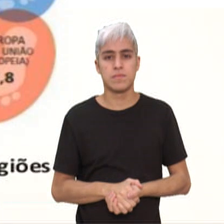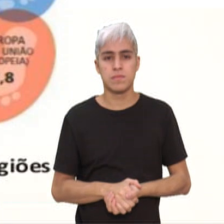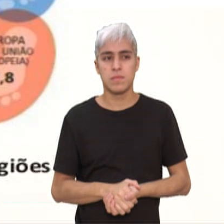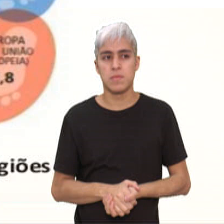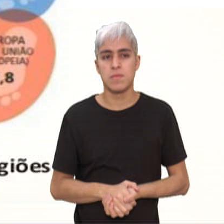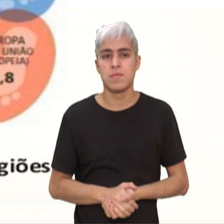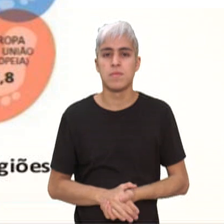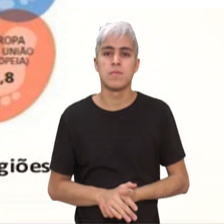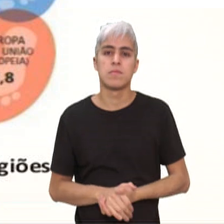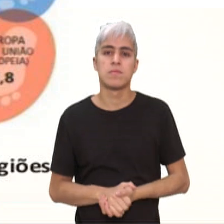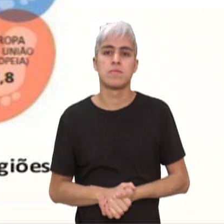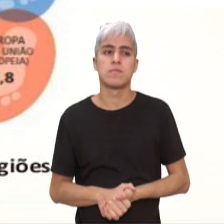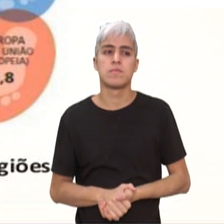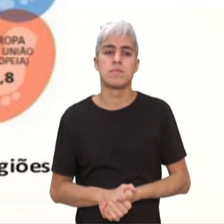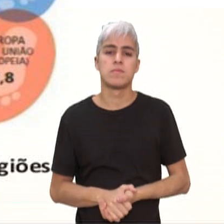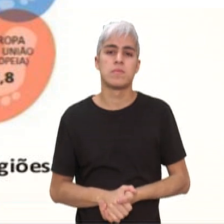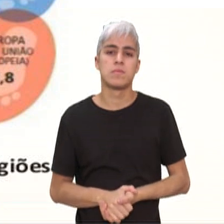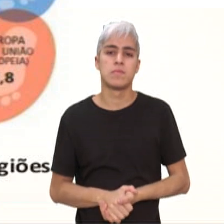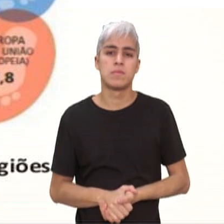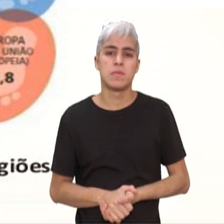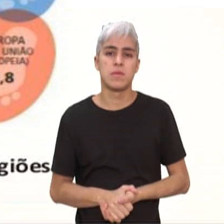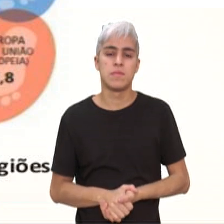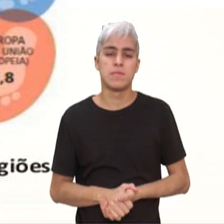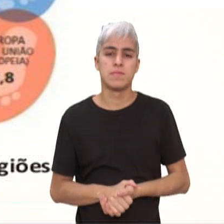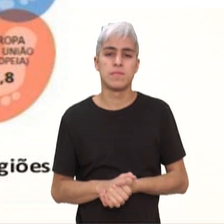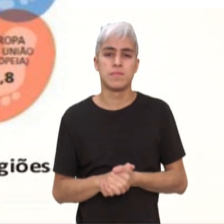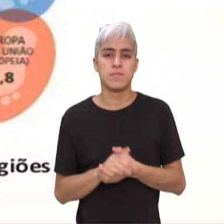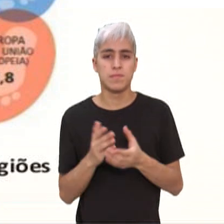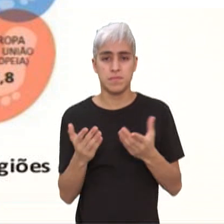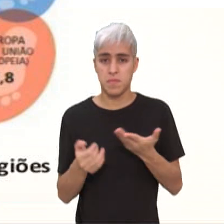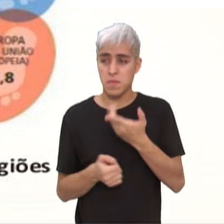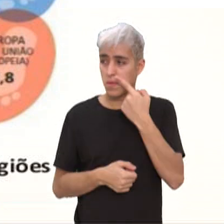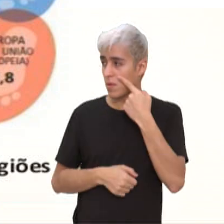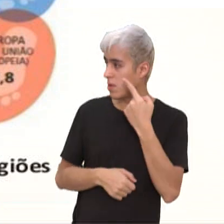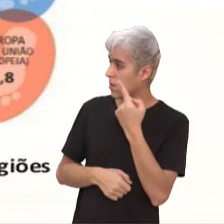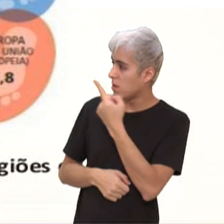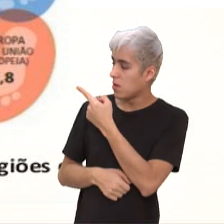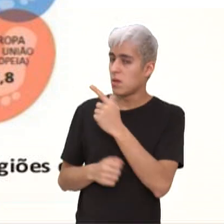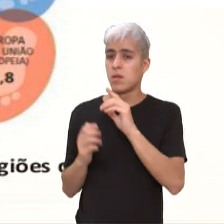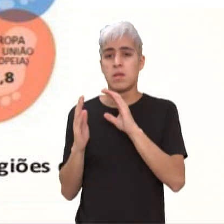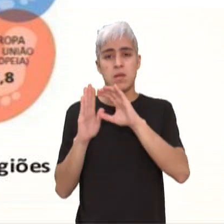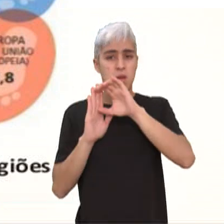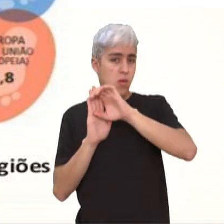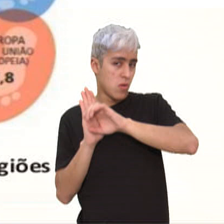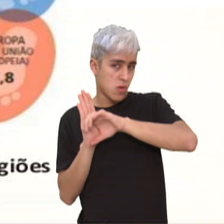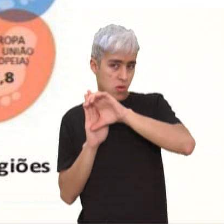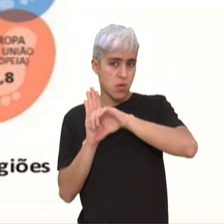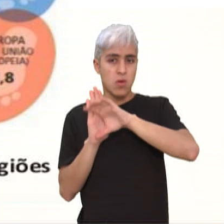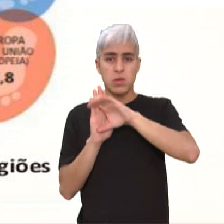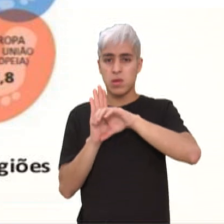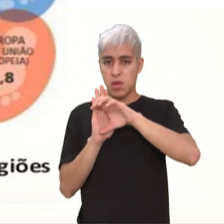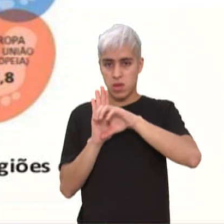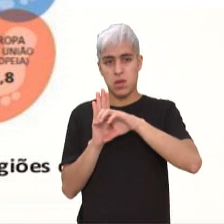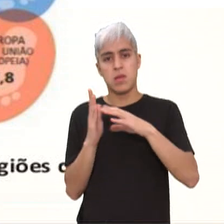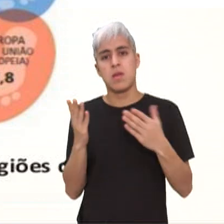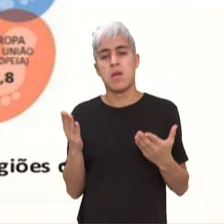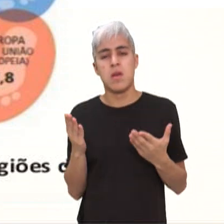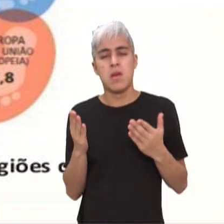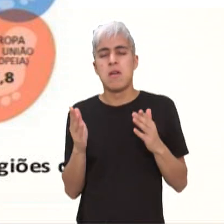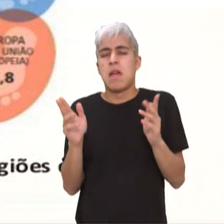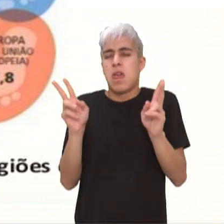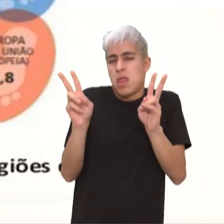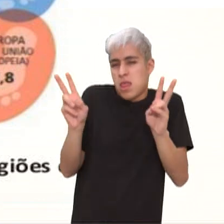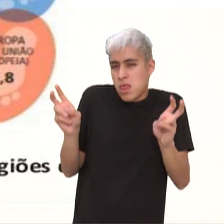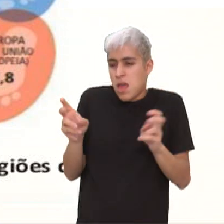Dito isso, nós temos aqui um modelo, né, que é um conceito que nós conhecemos